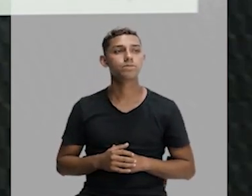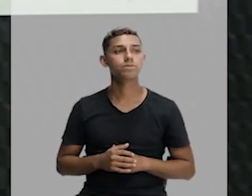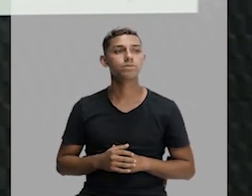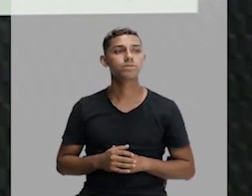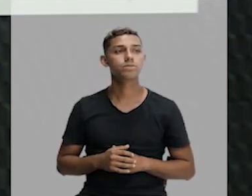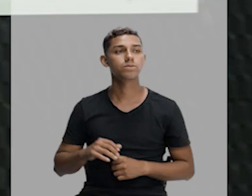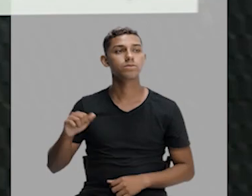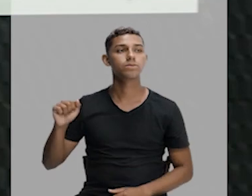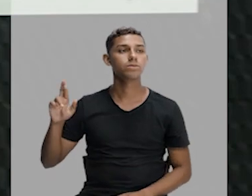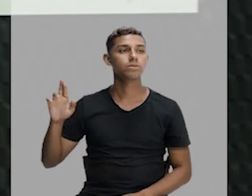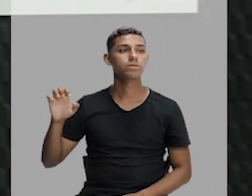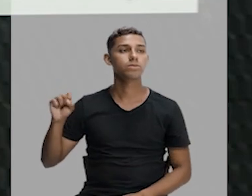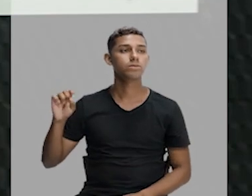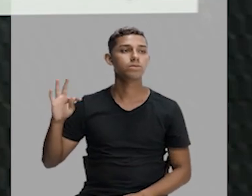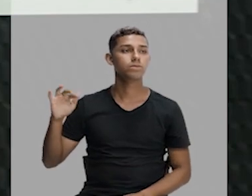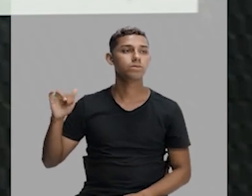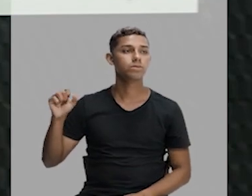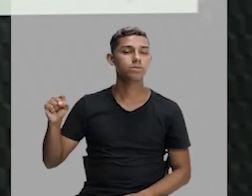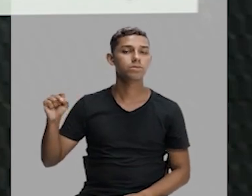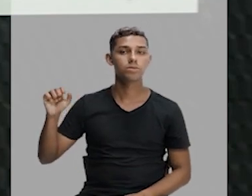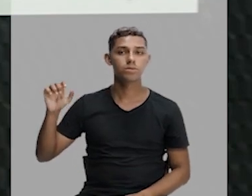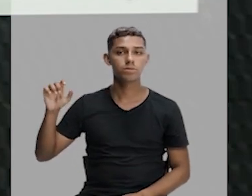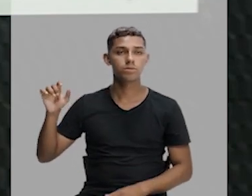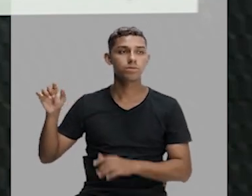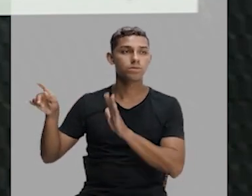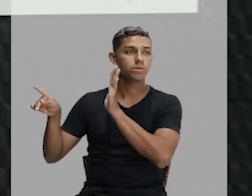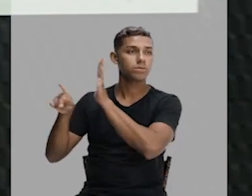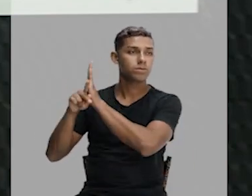das bases